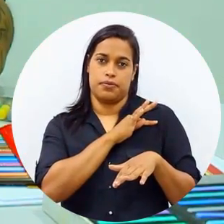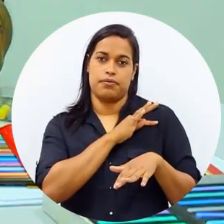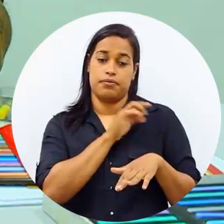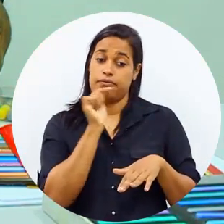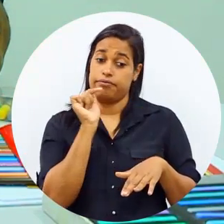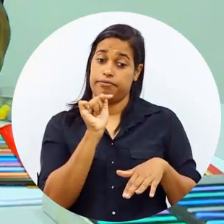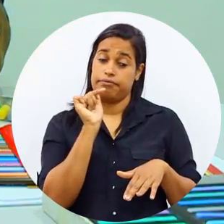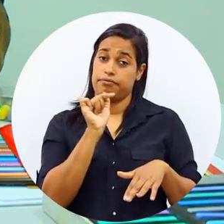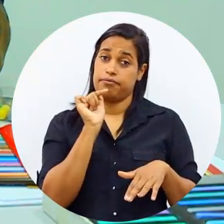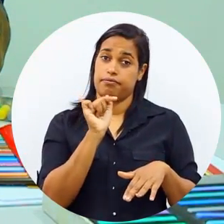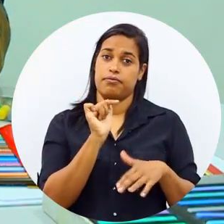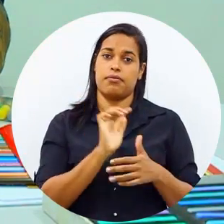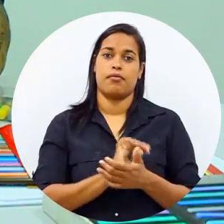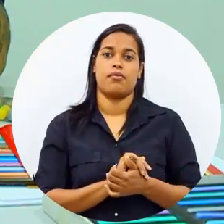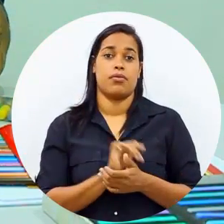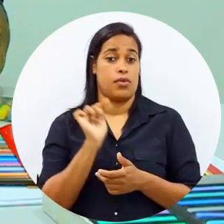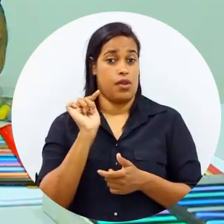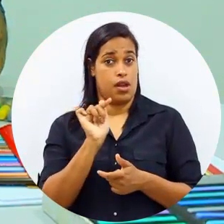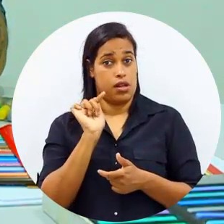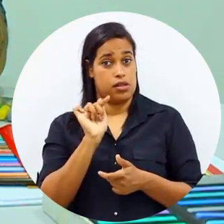eficazes dessa